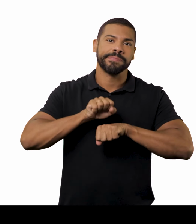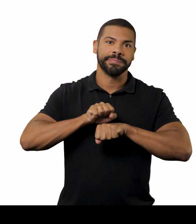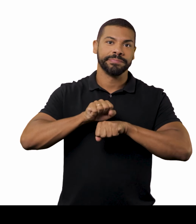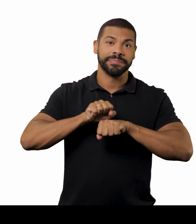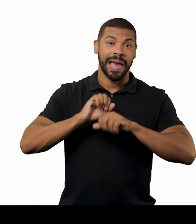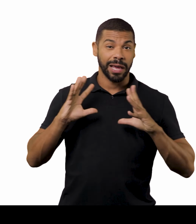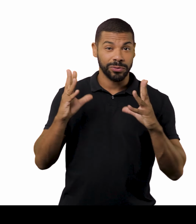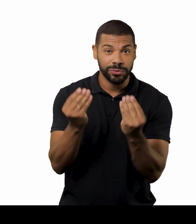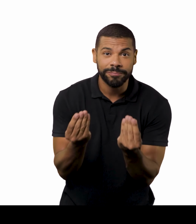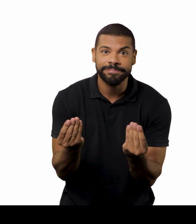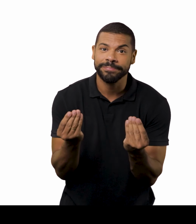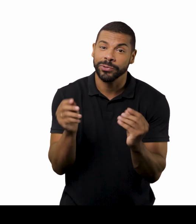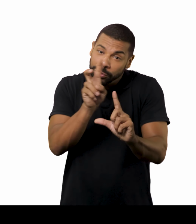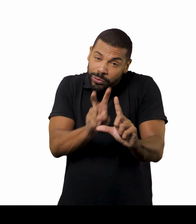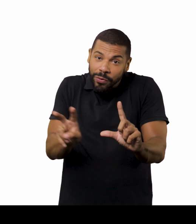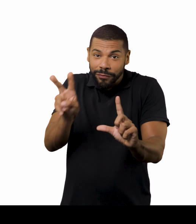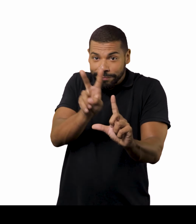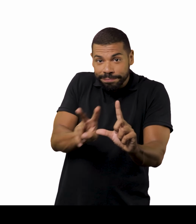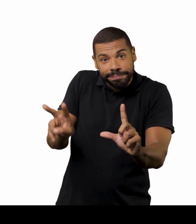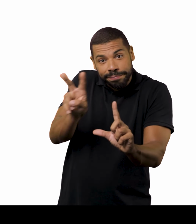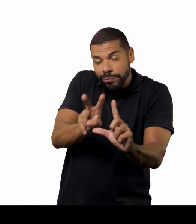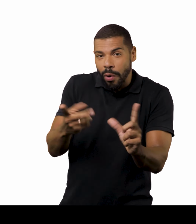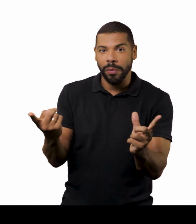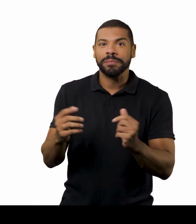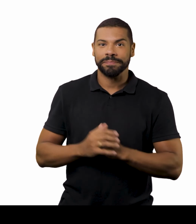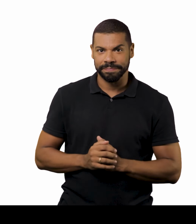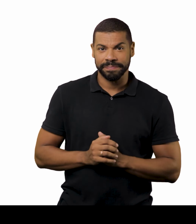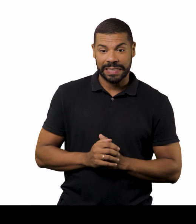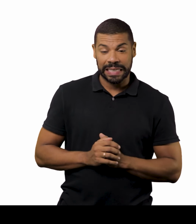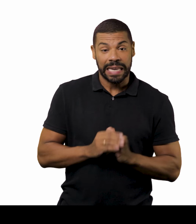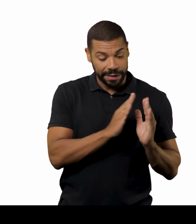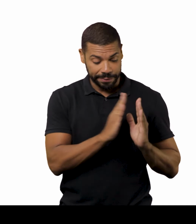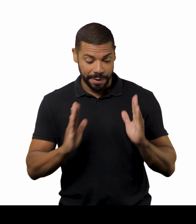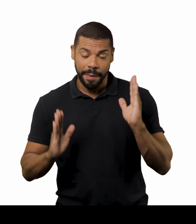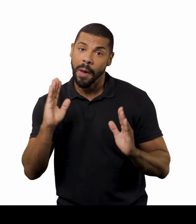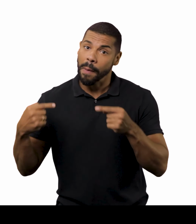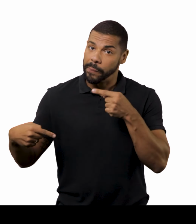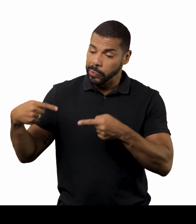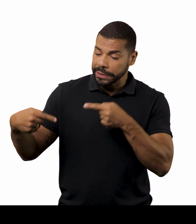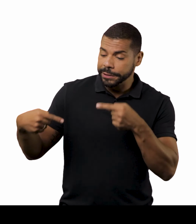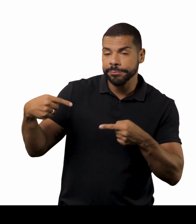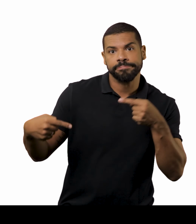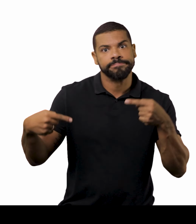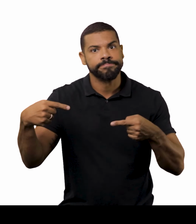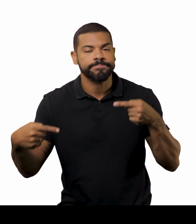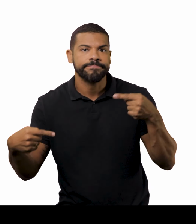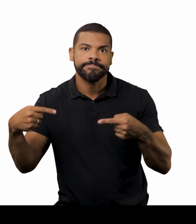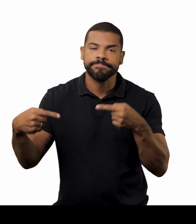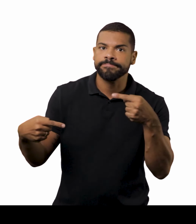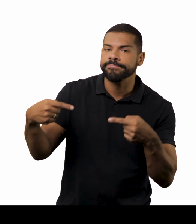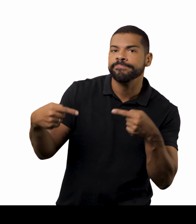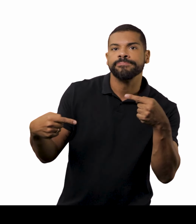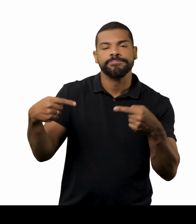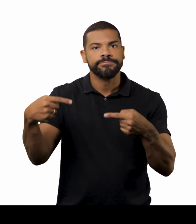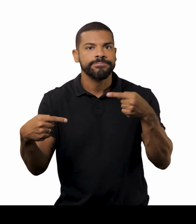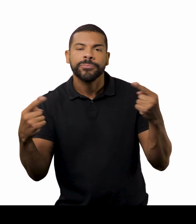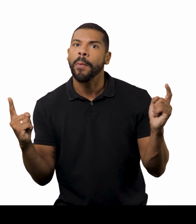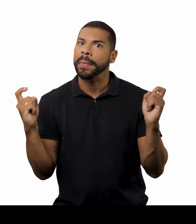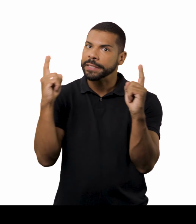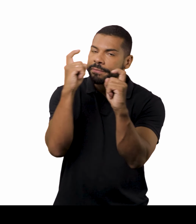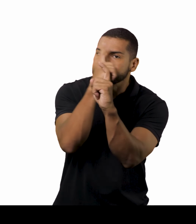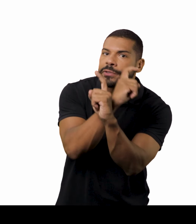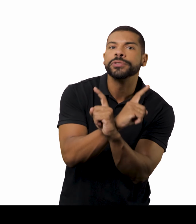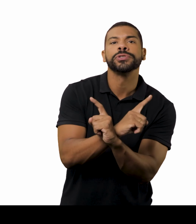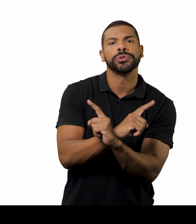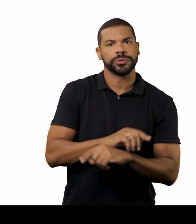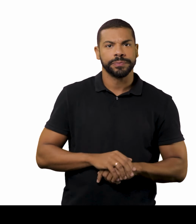pandemia e o mundo ficou virtual, digamos. Era um momento político também que já estava esquentando